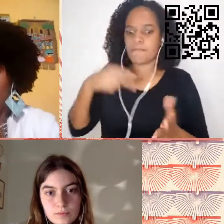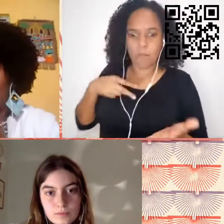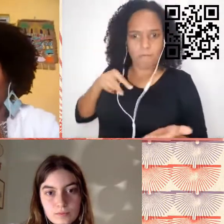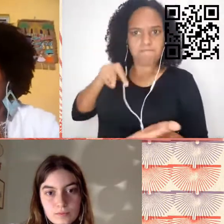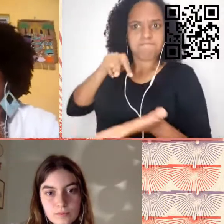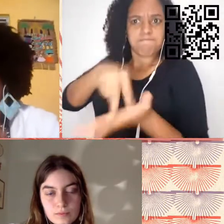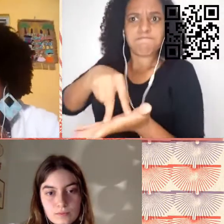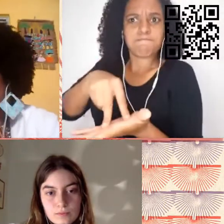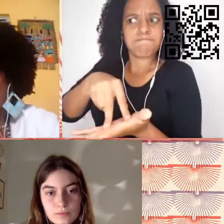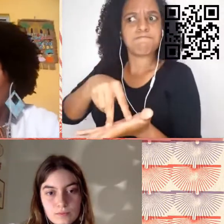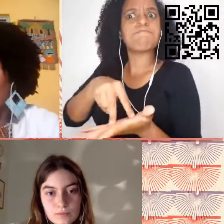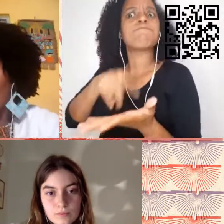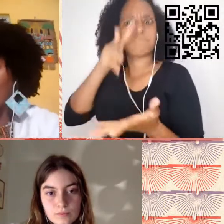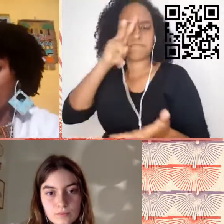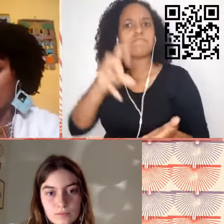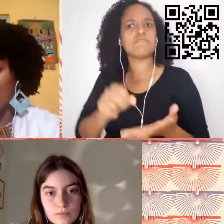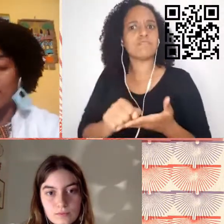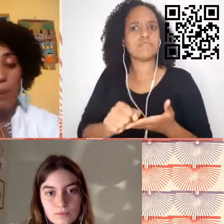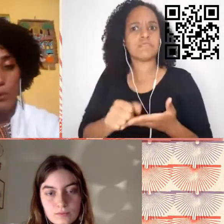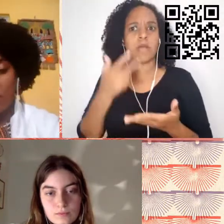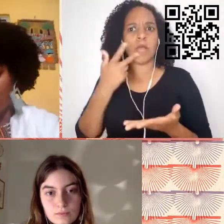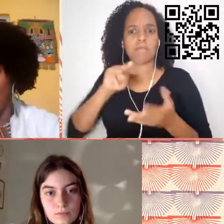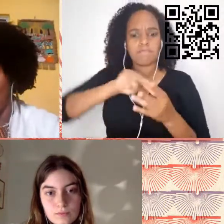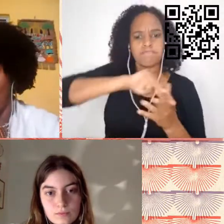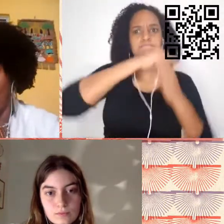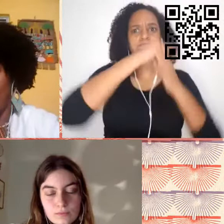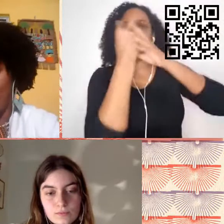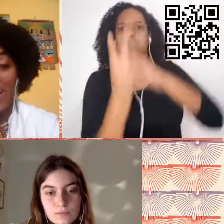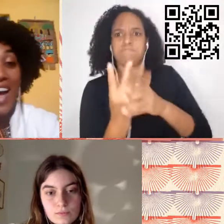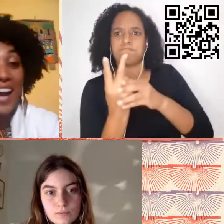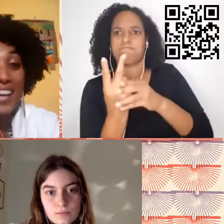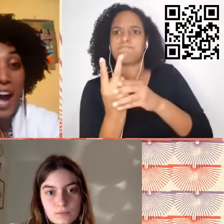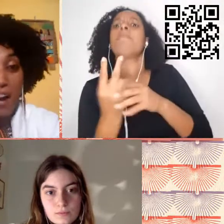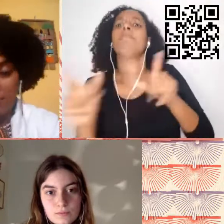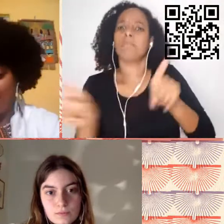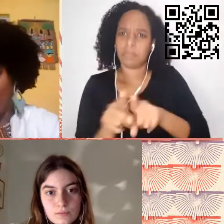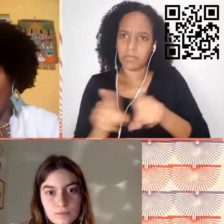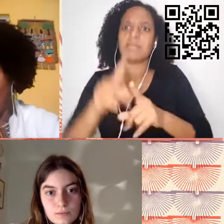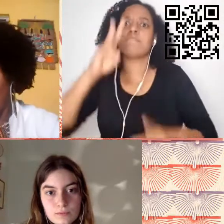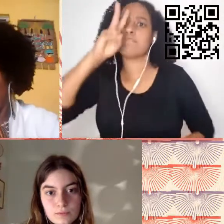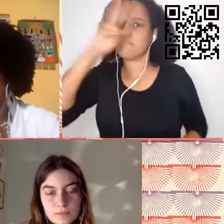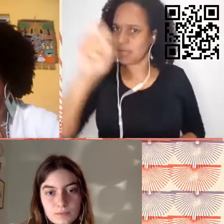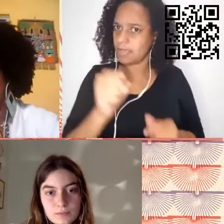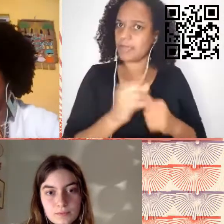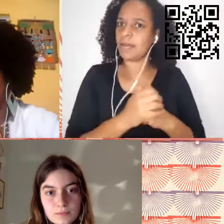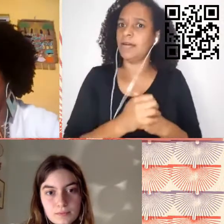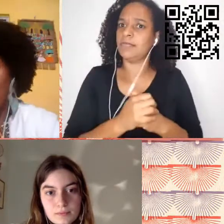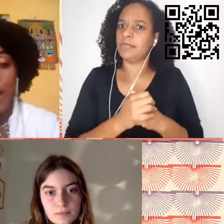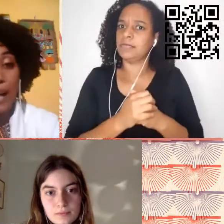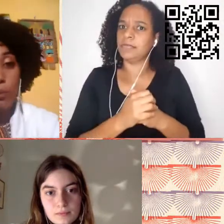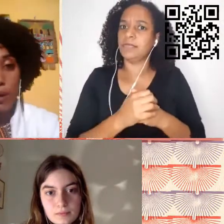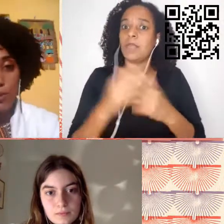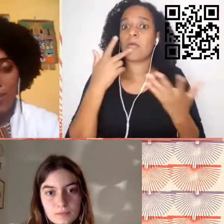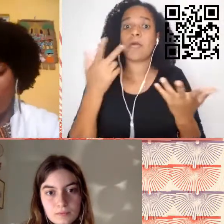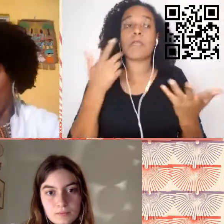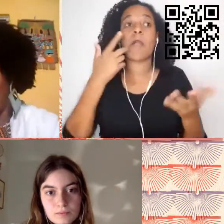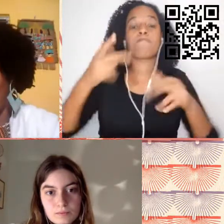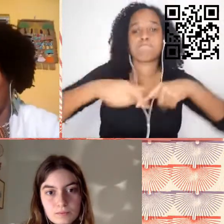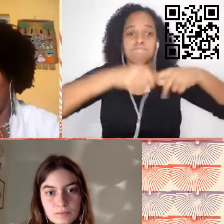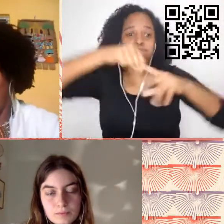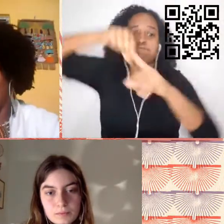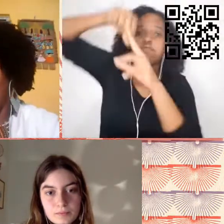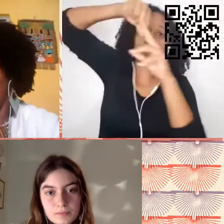grave. O que me põe de ponta cabeça para o universo. É grave. O que me deixa pendurado para o